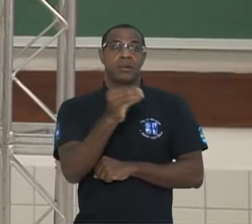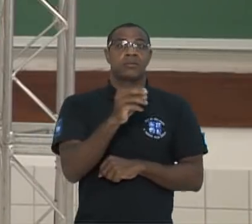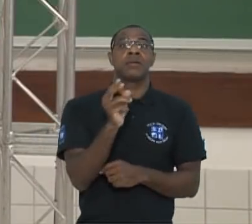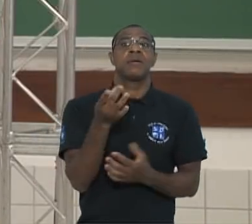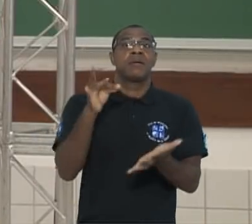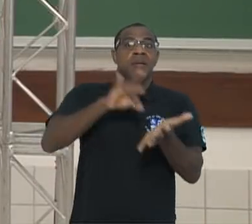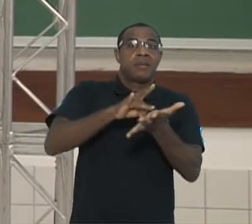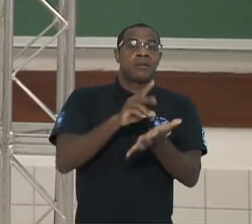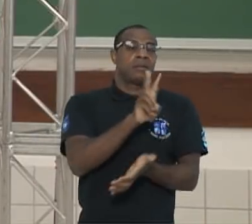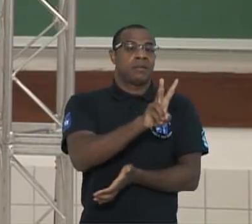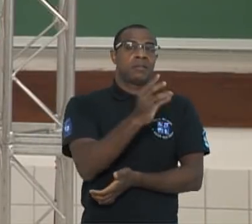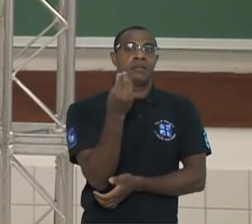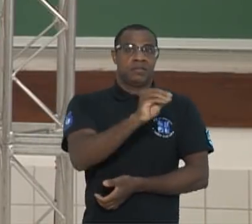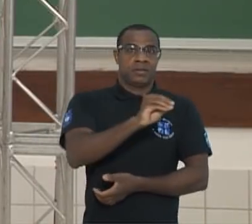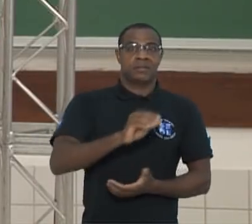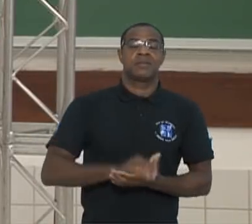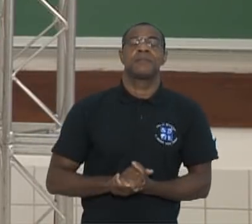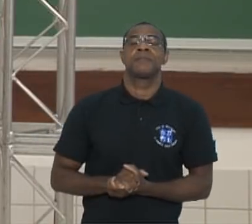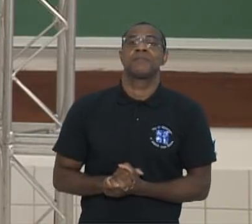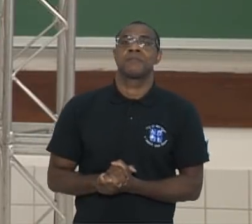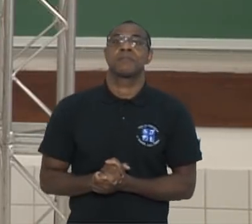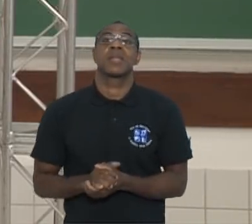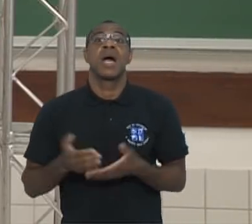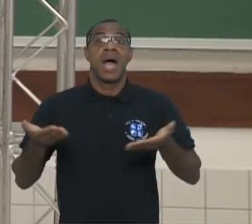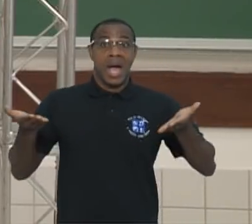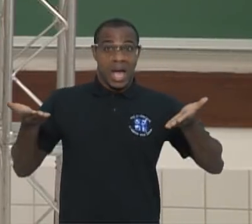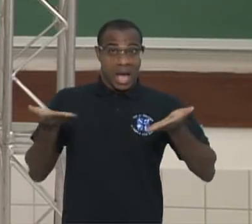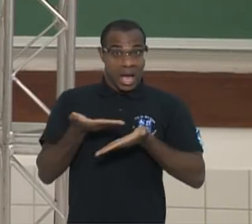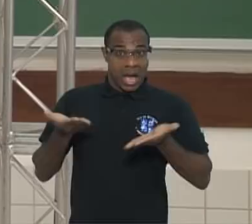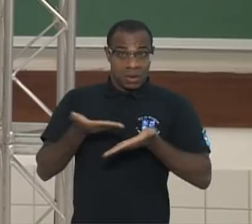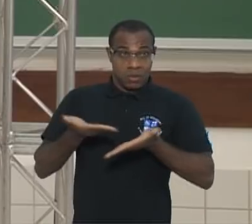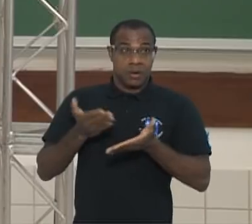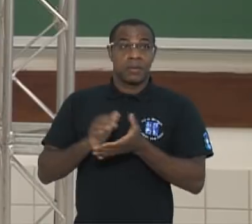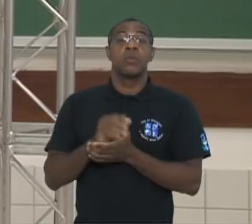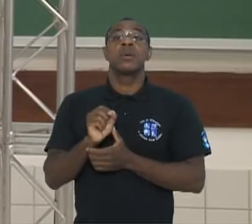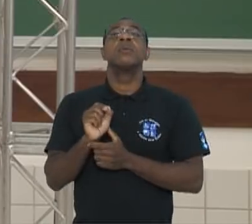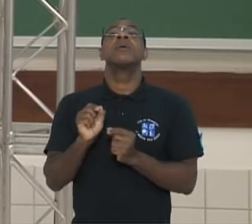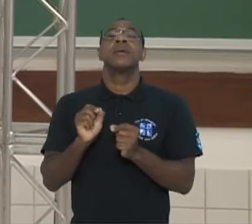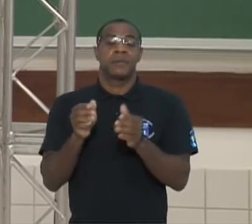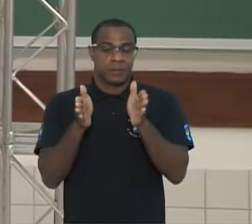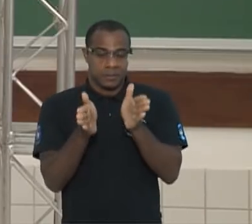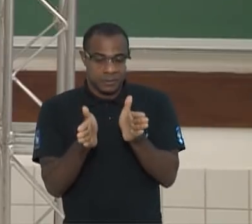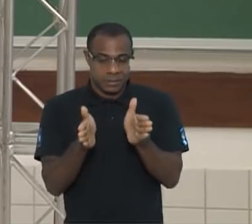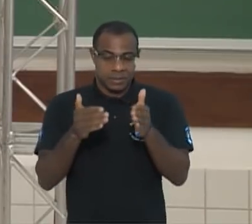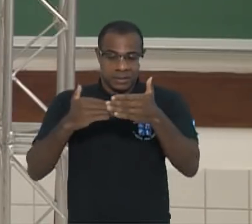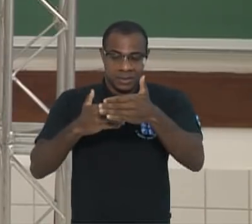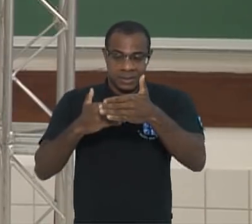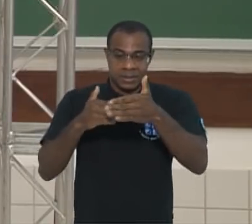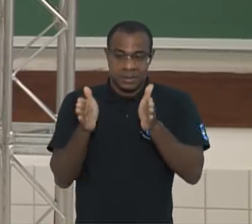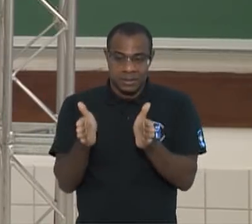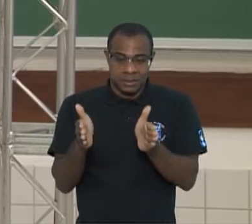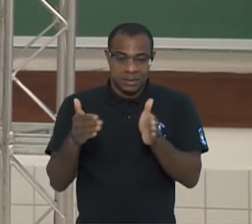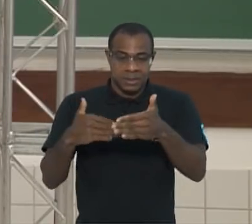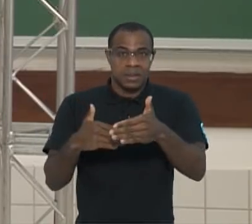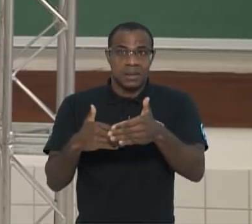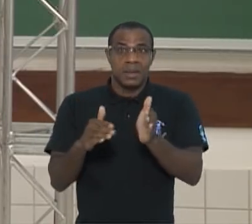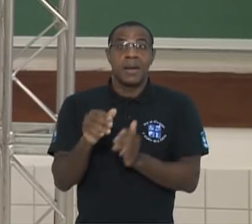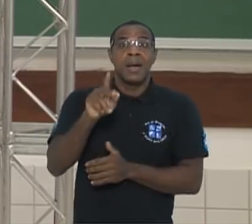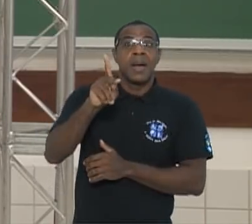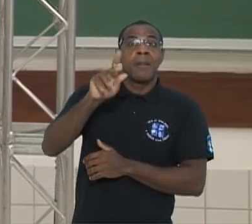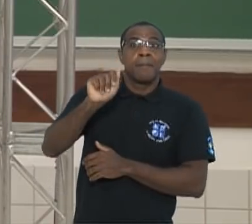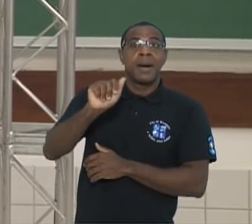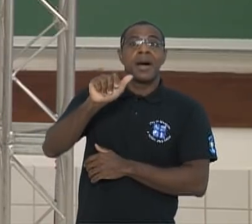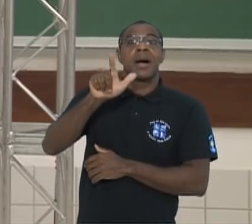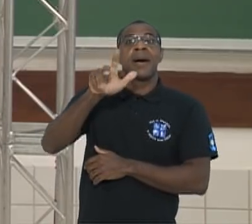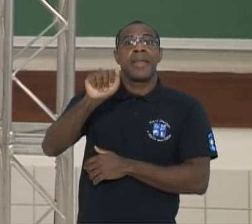agora nós vamos ver o volume do cubo e do paralelepípedo, certo? Então, o volume do cubo. Qual que é? O cubo vocês já viram da